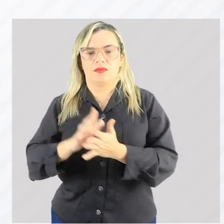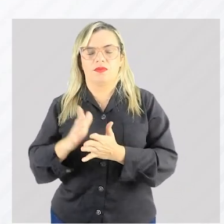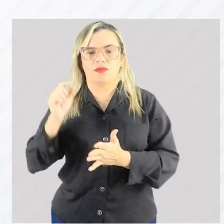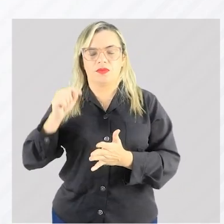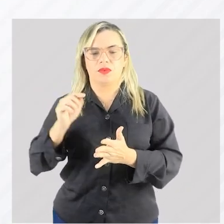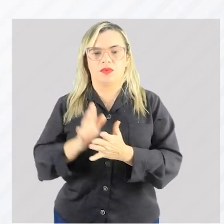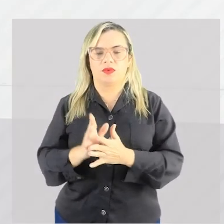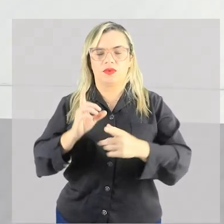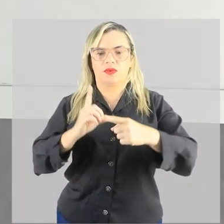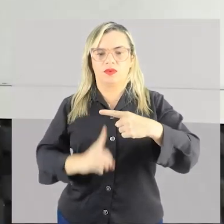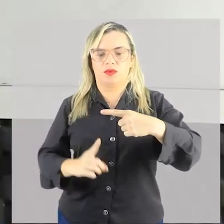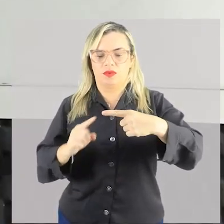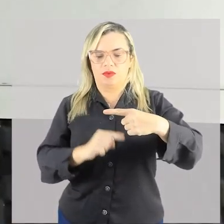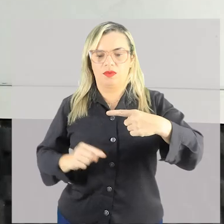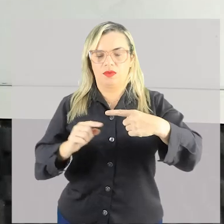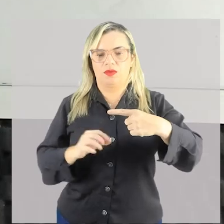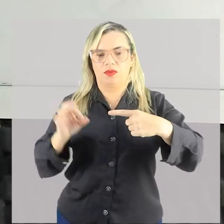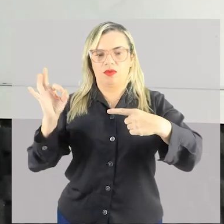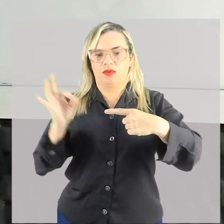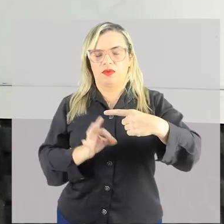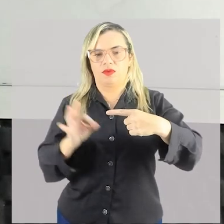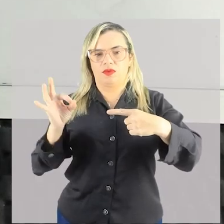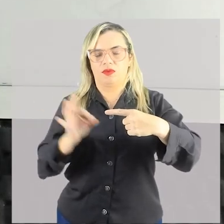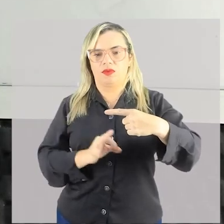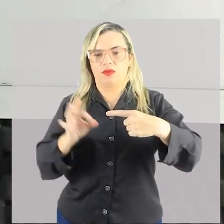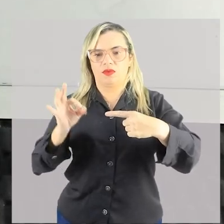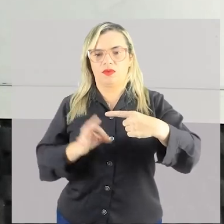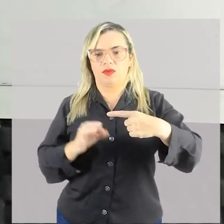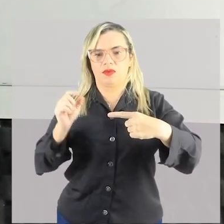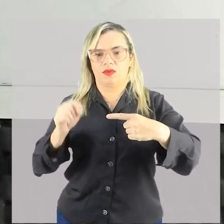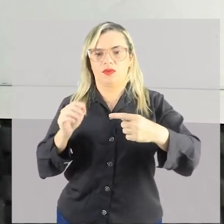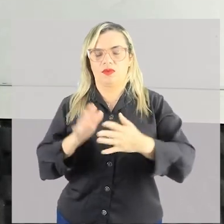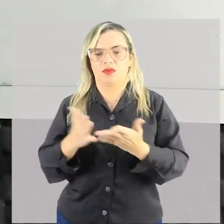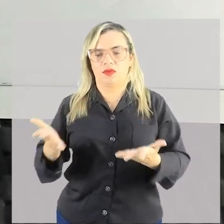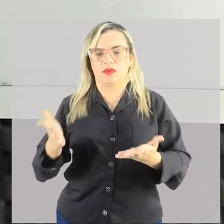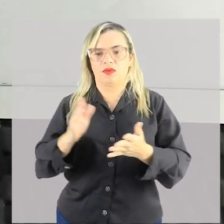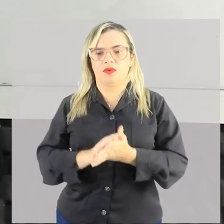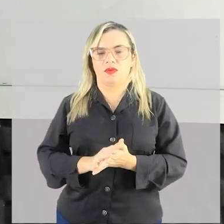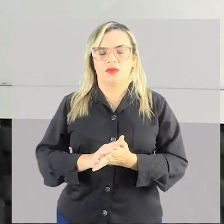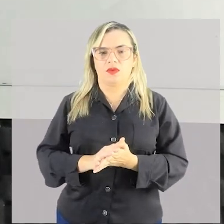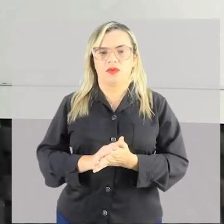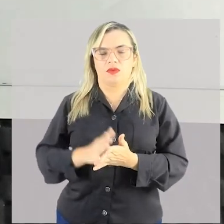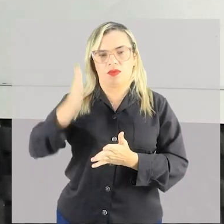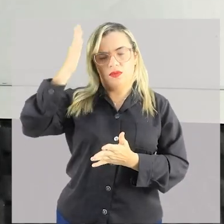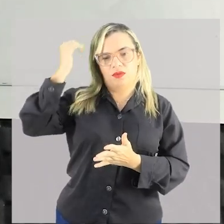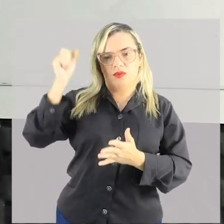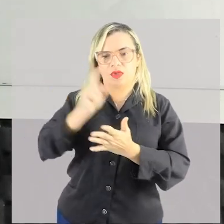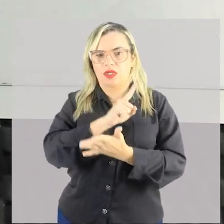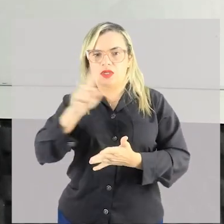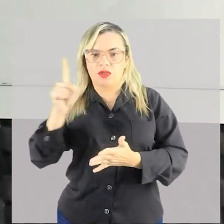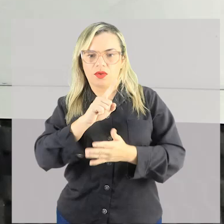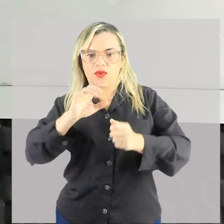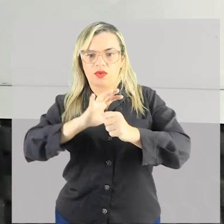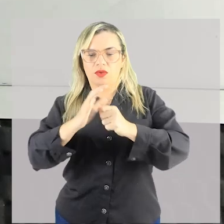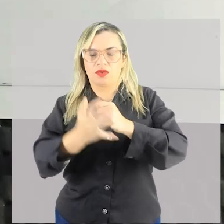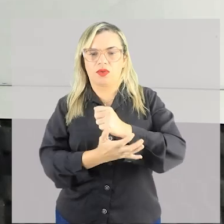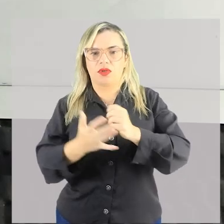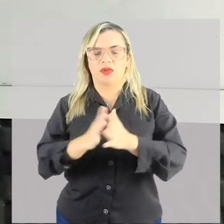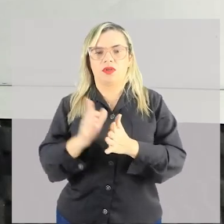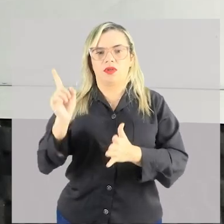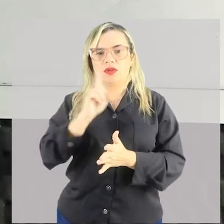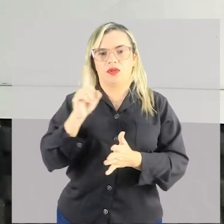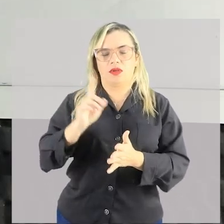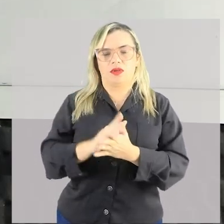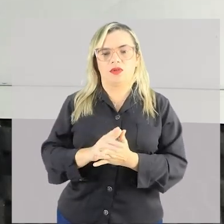vai ser apenas o percentual que do pessoa que está com covid certo então sabendo que ele não está com covid não